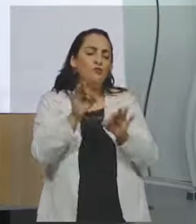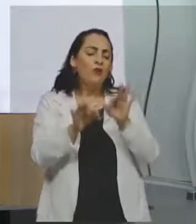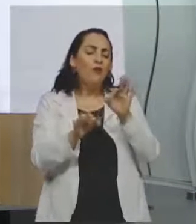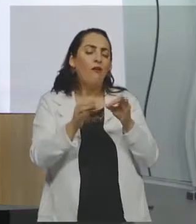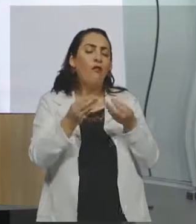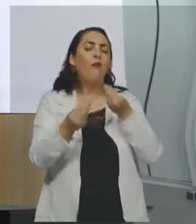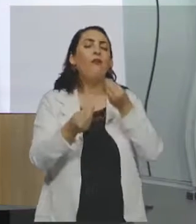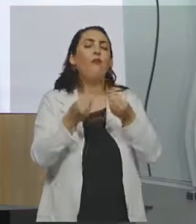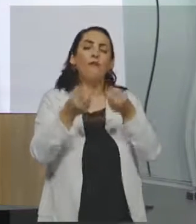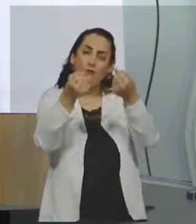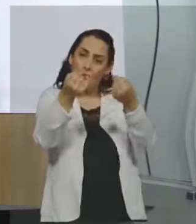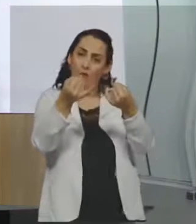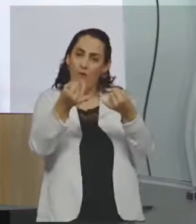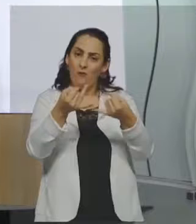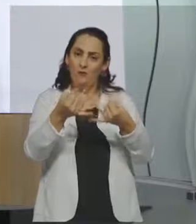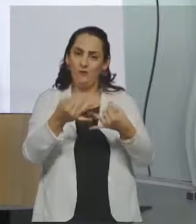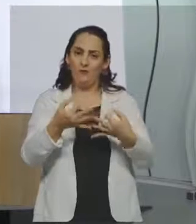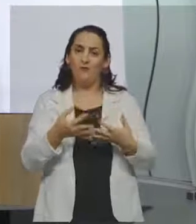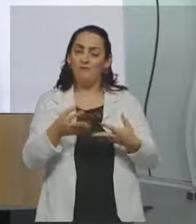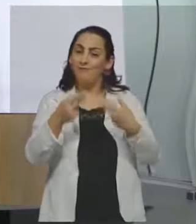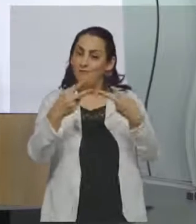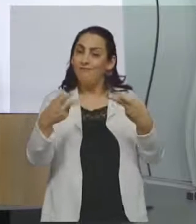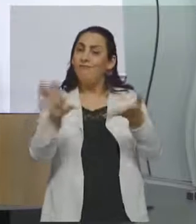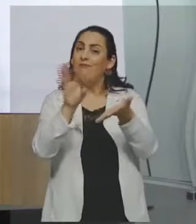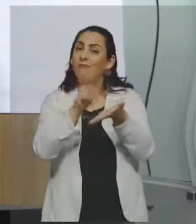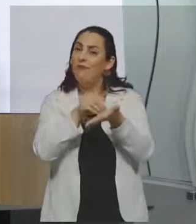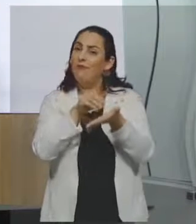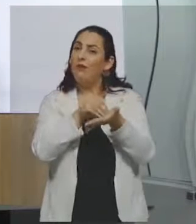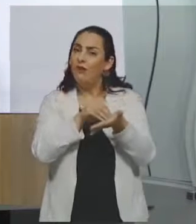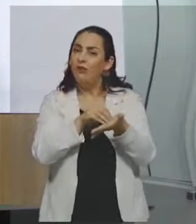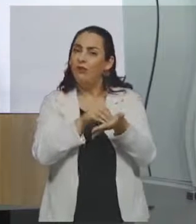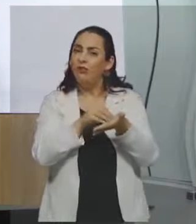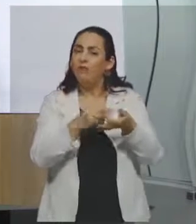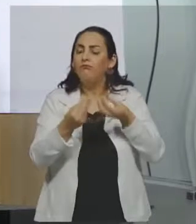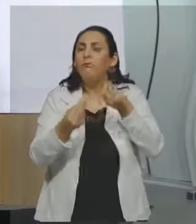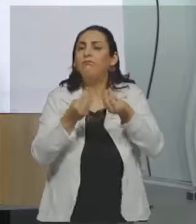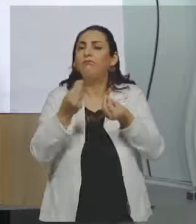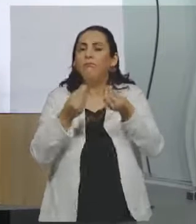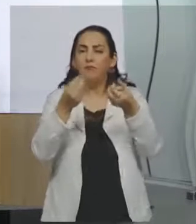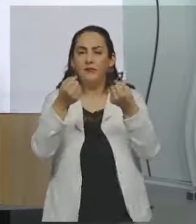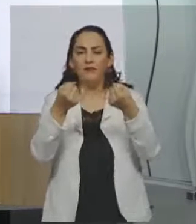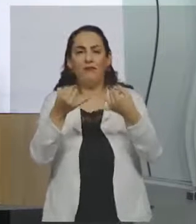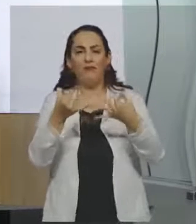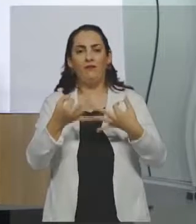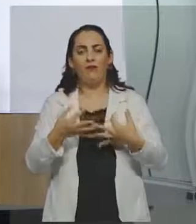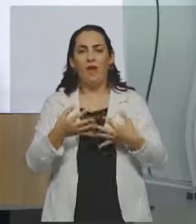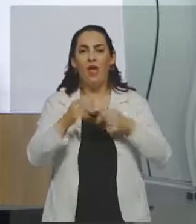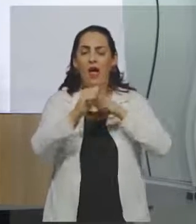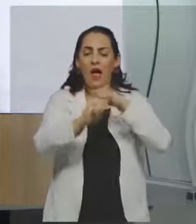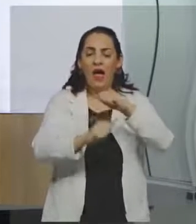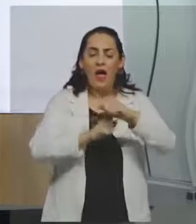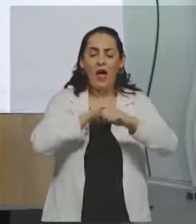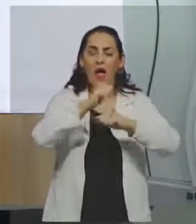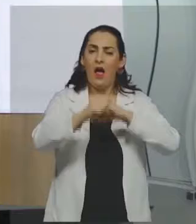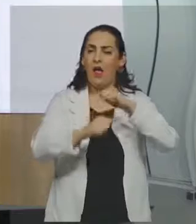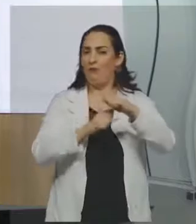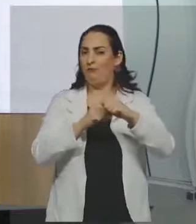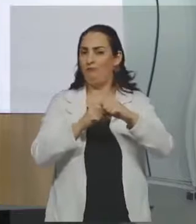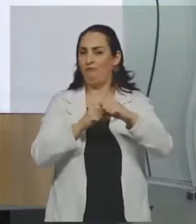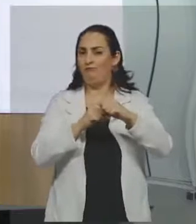pudessem explicar justamente o porquê que a estabilidade do átomo no modelo de